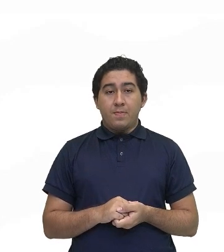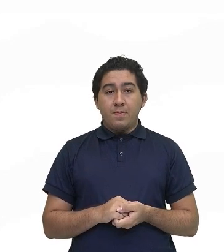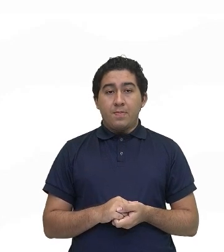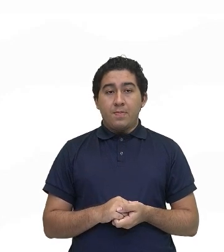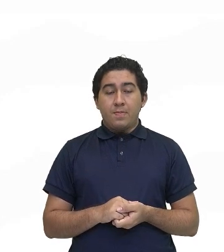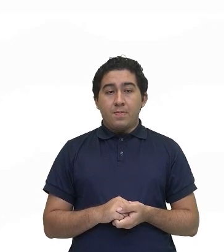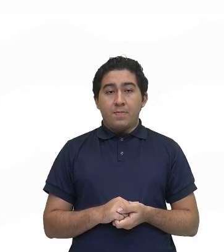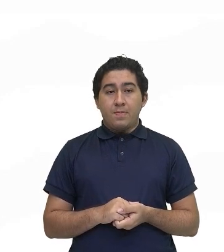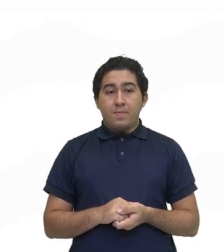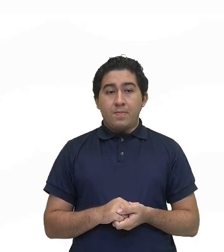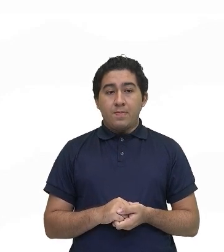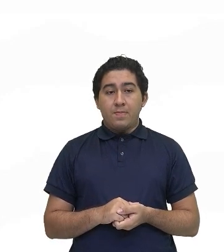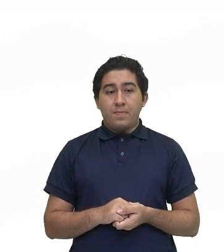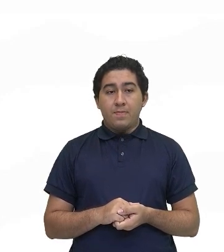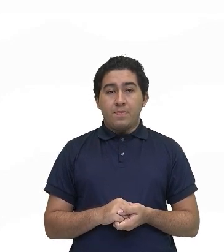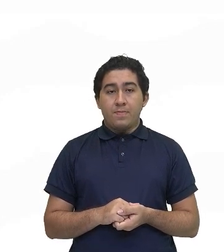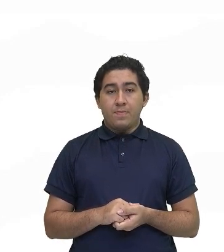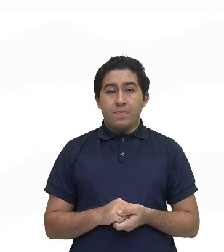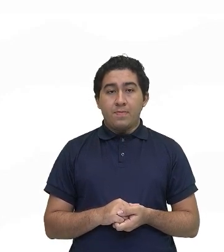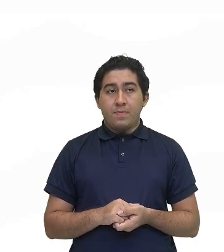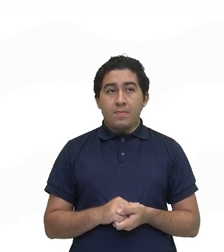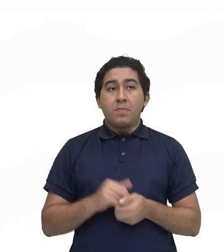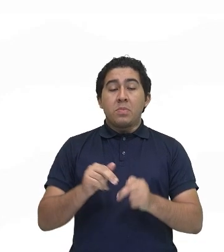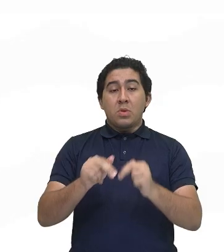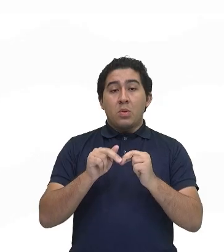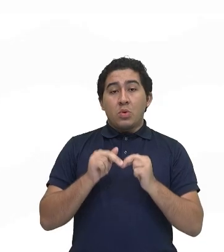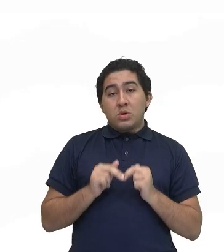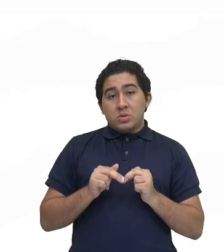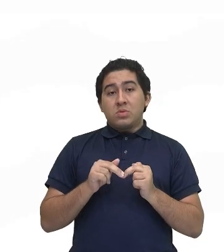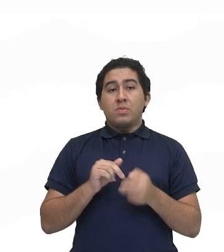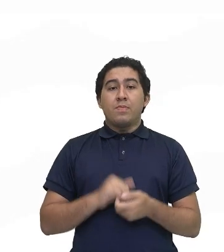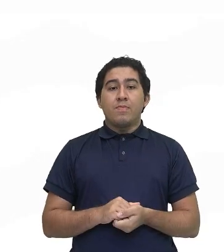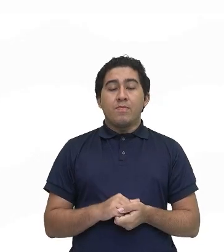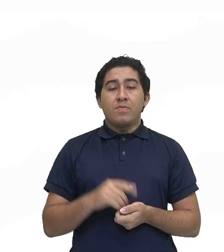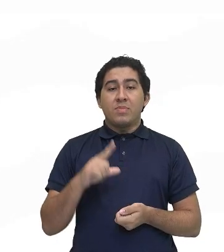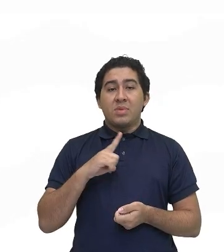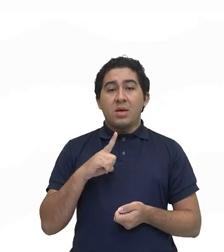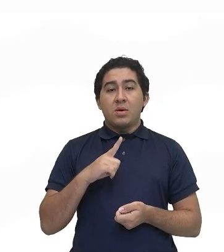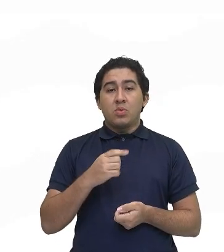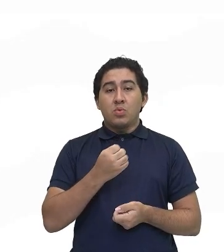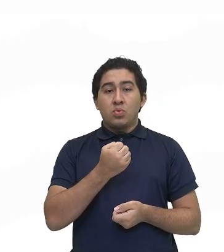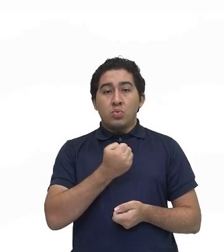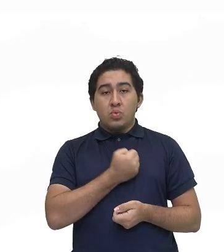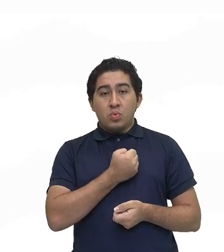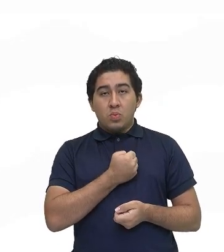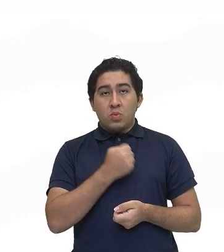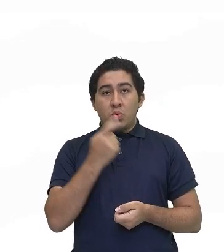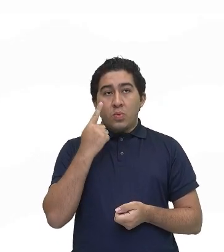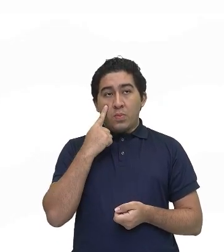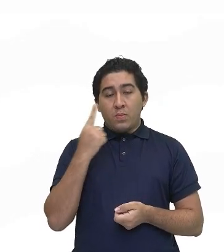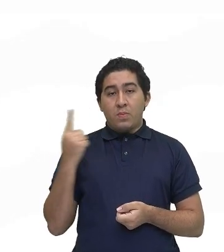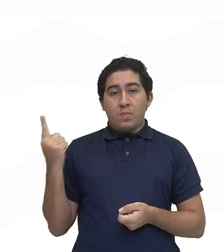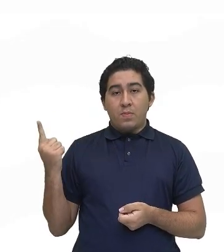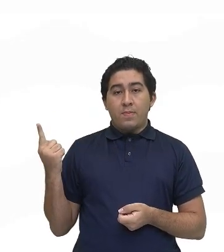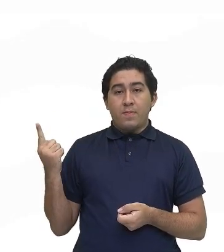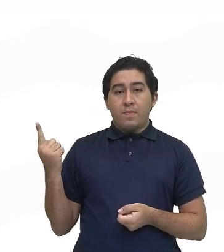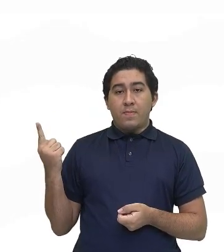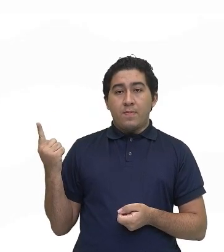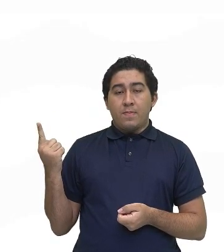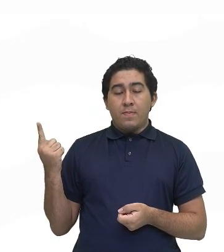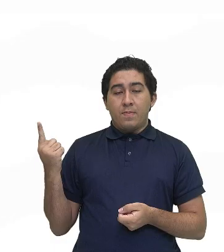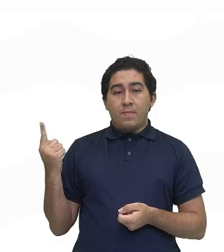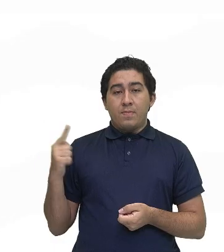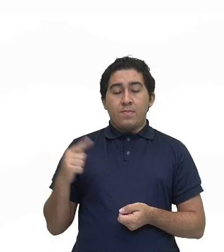Aí você tem, ó, para arredondar, temos o número para uma casa